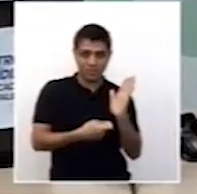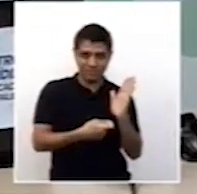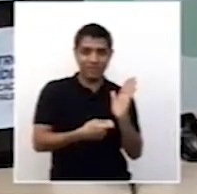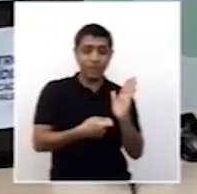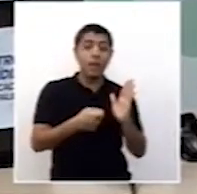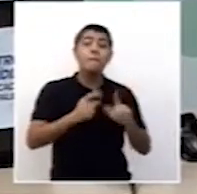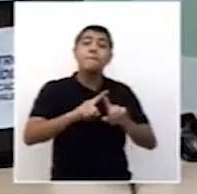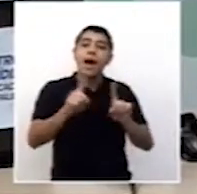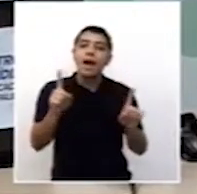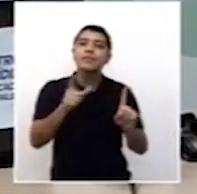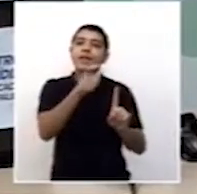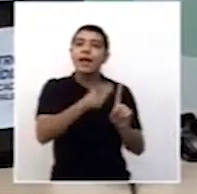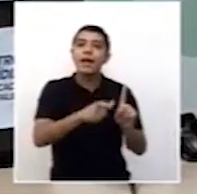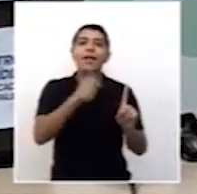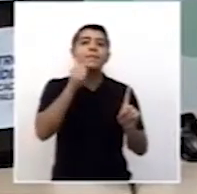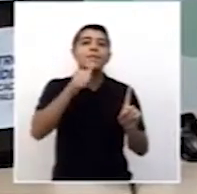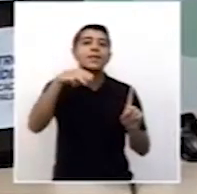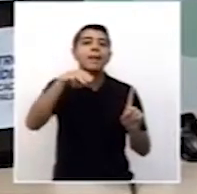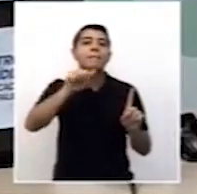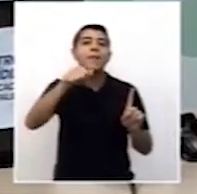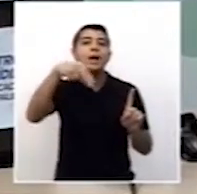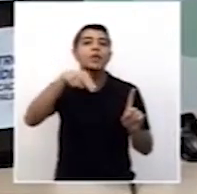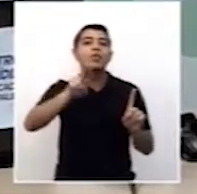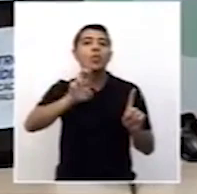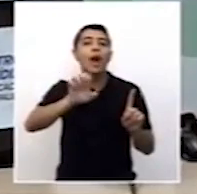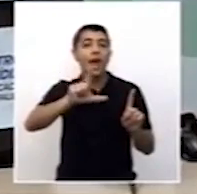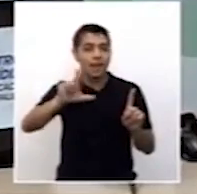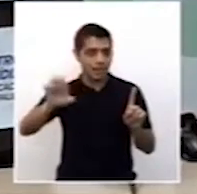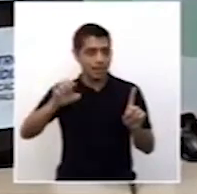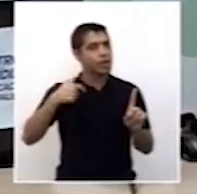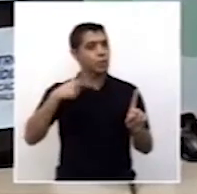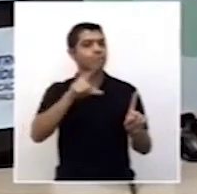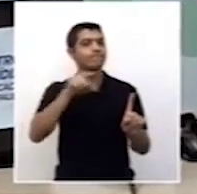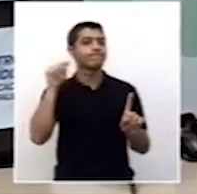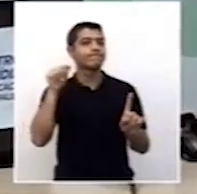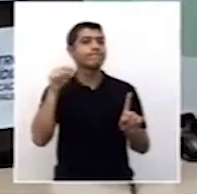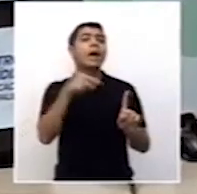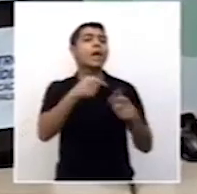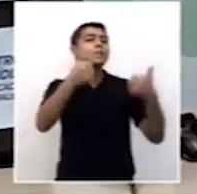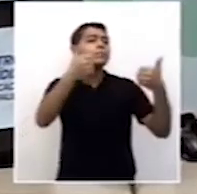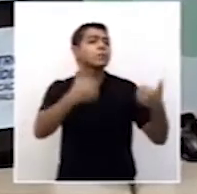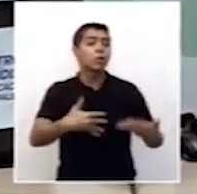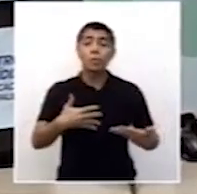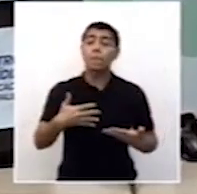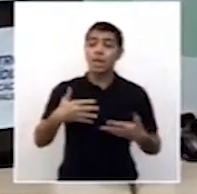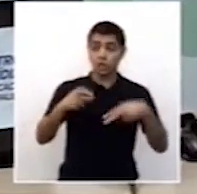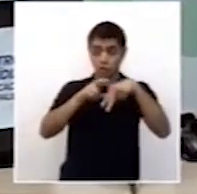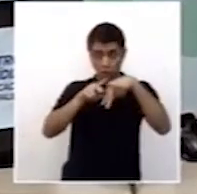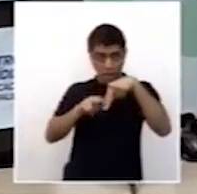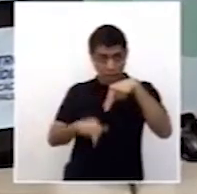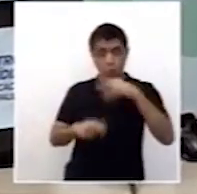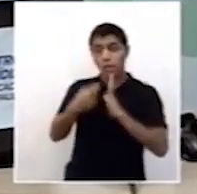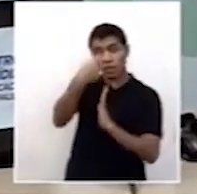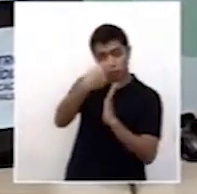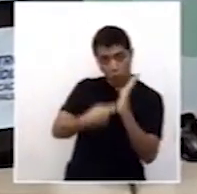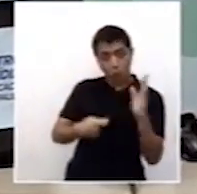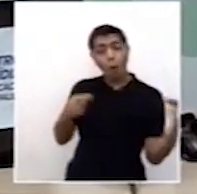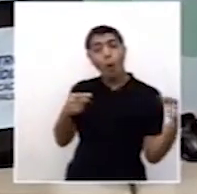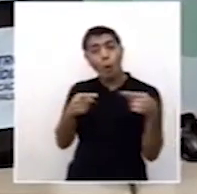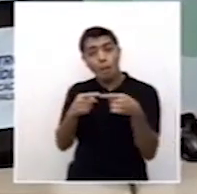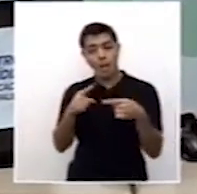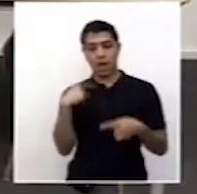fala da Manuele, que falou gênero textual que representa nossa vida